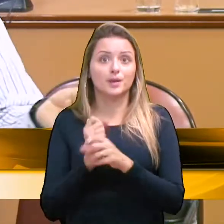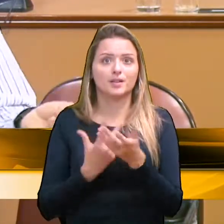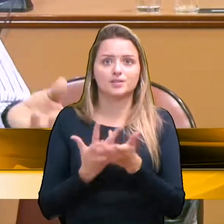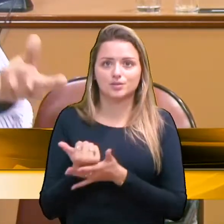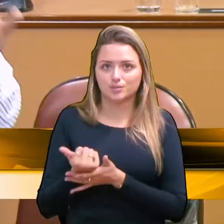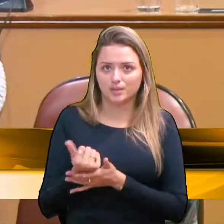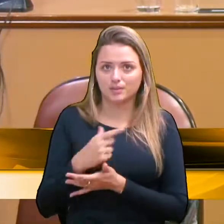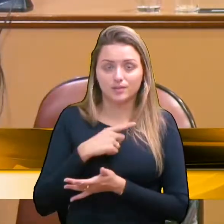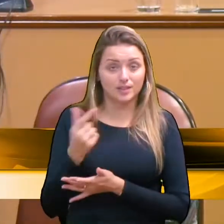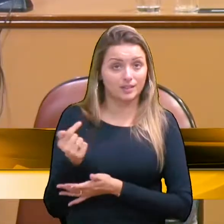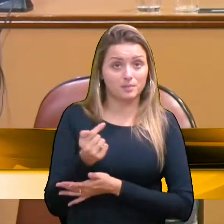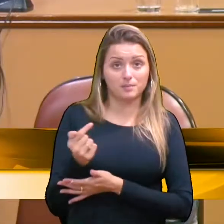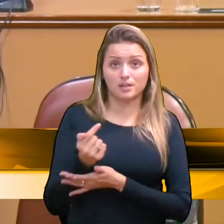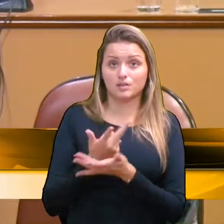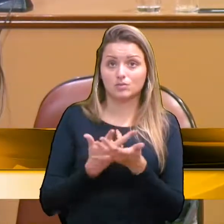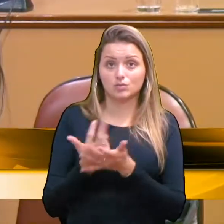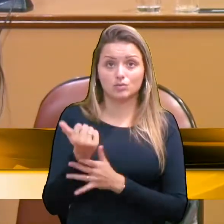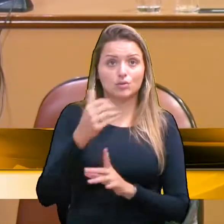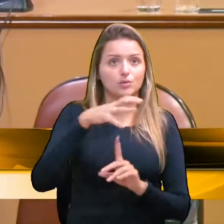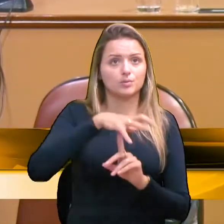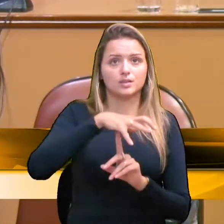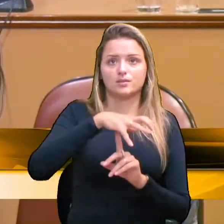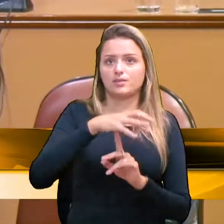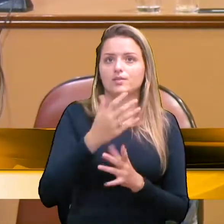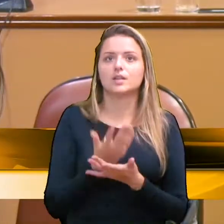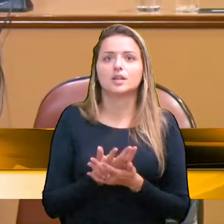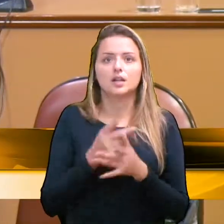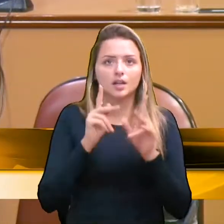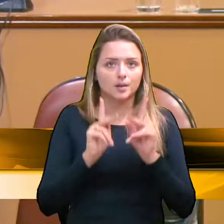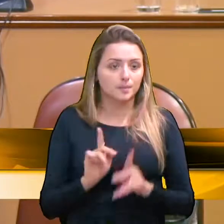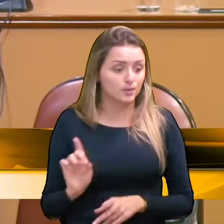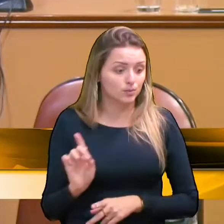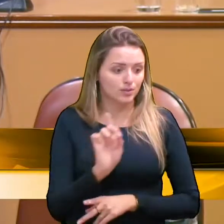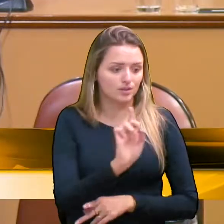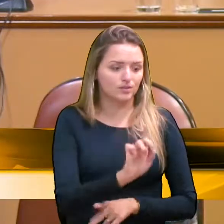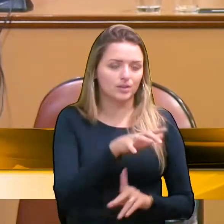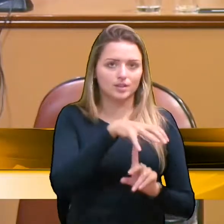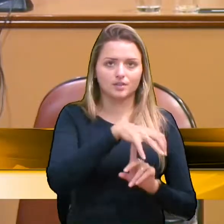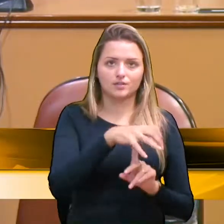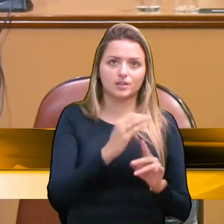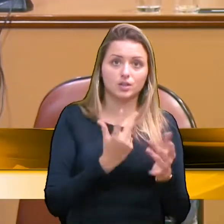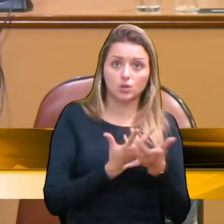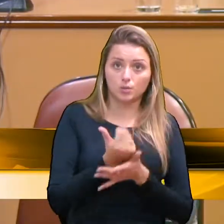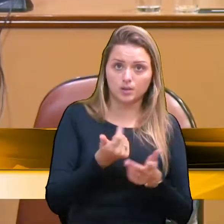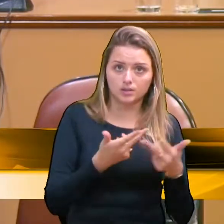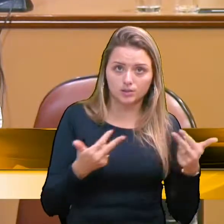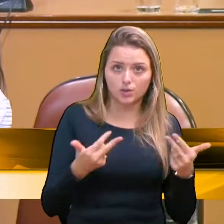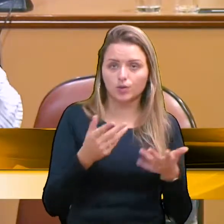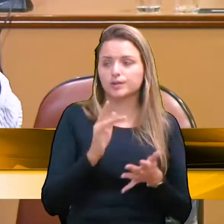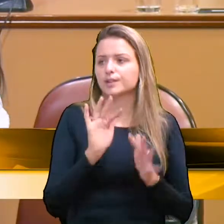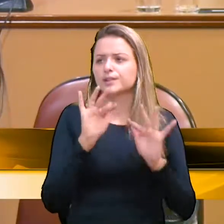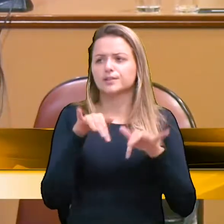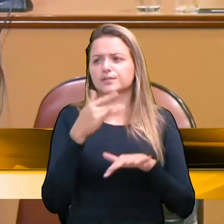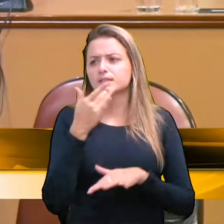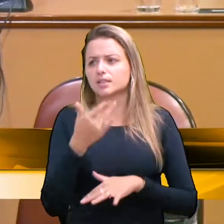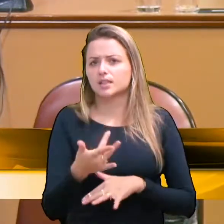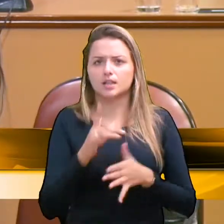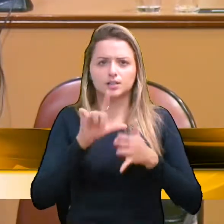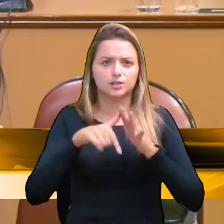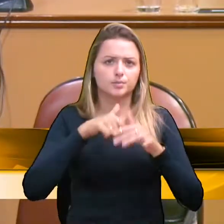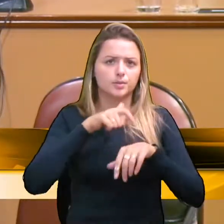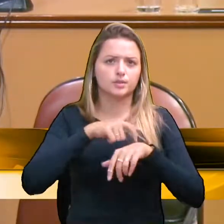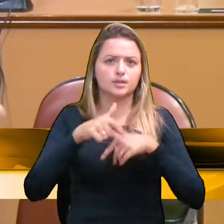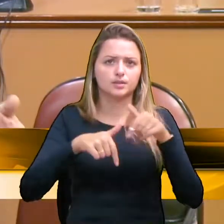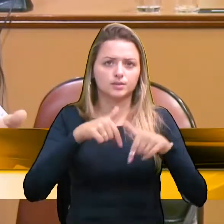diminuir o contribuinte que vai lá fazer as suas compras, muitas vezes num final de dia, depois do horário de